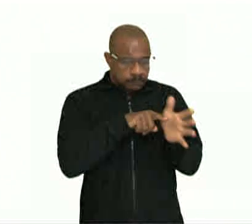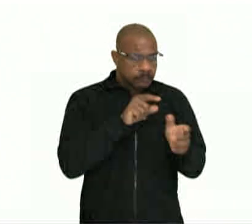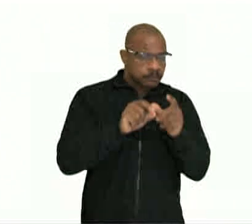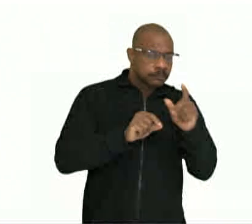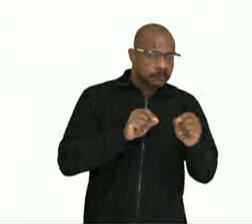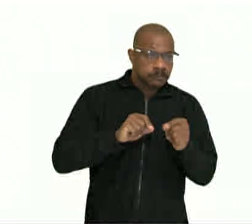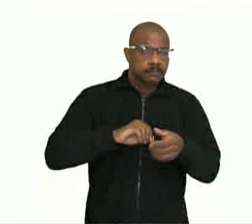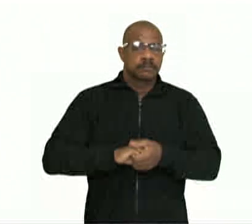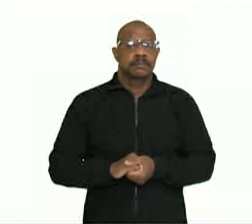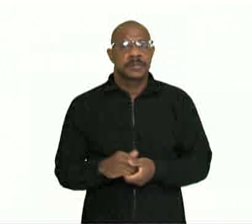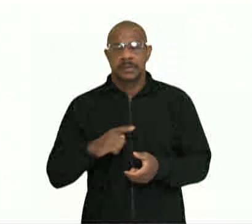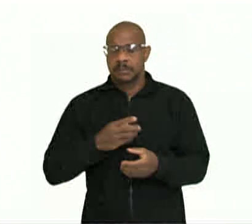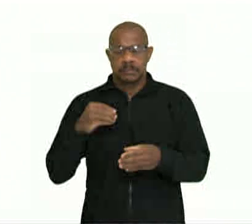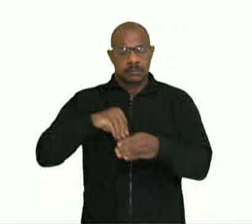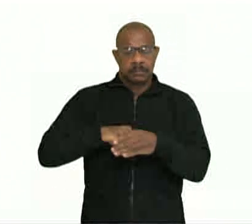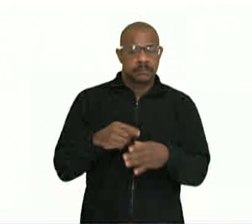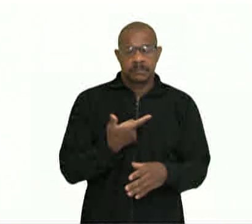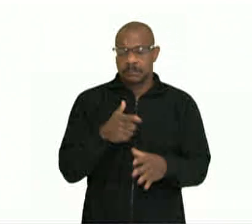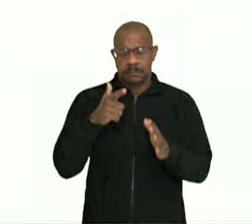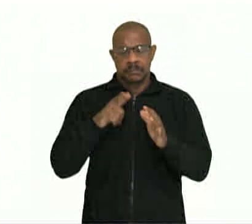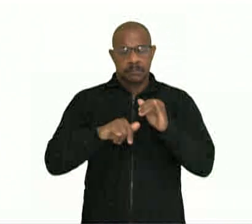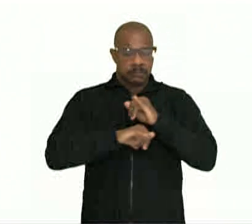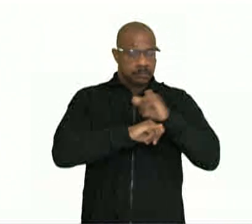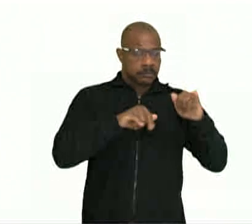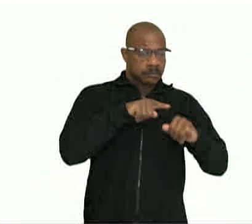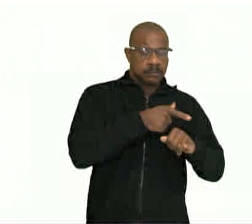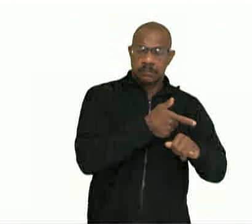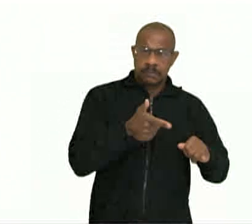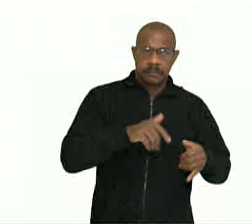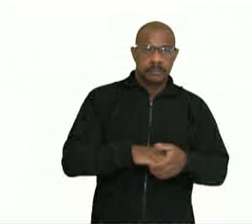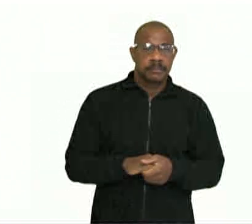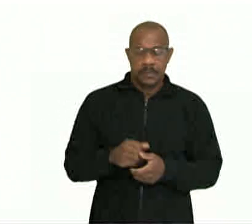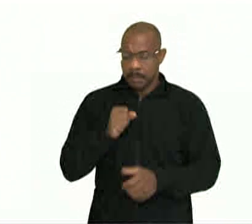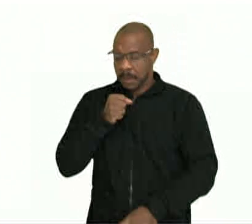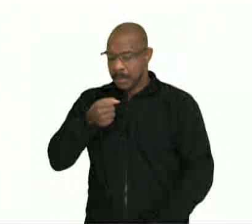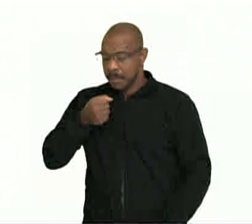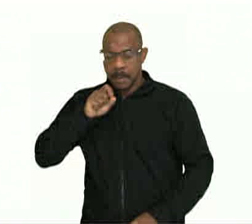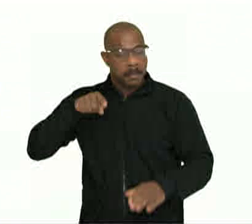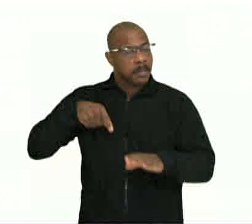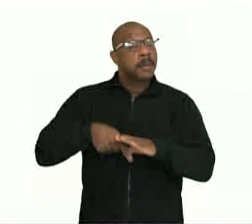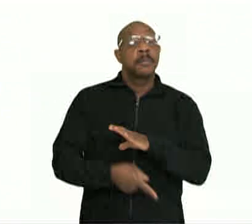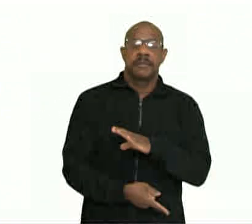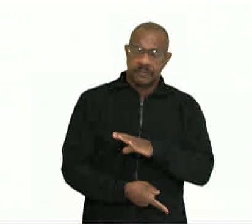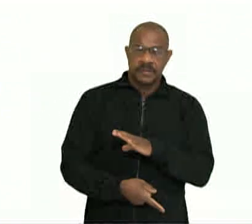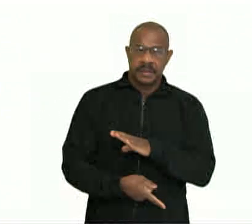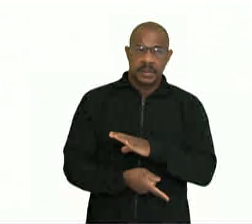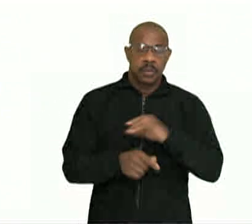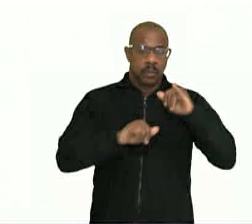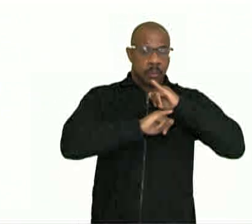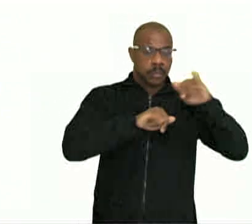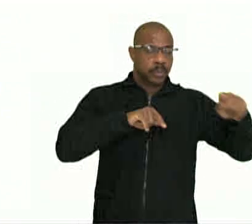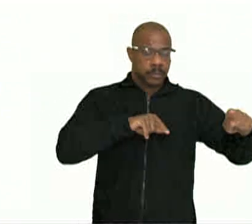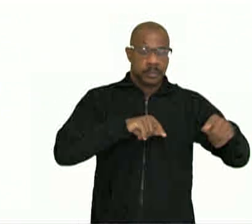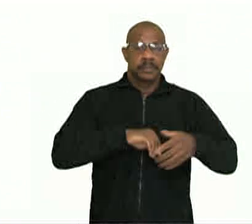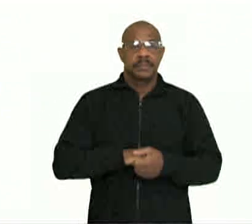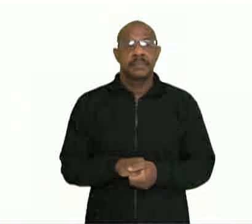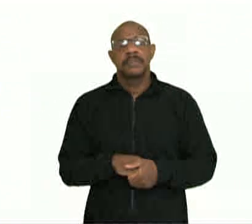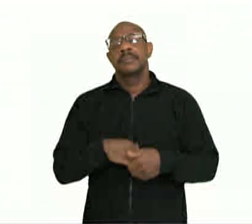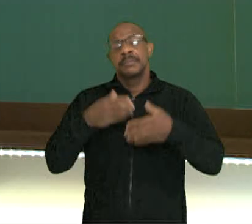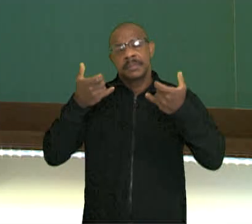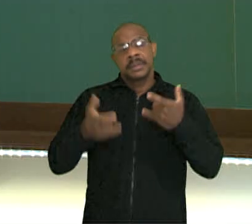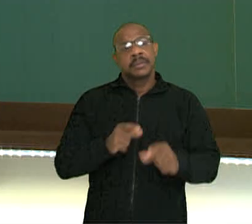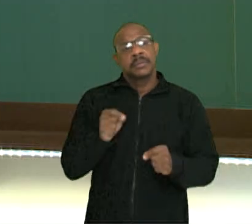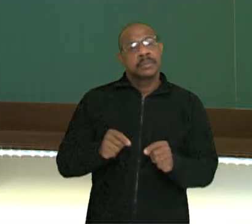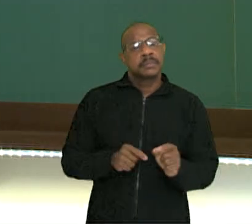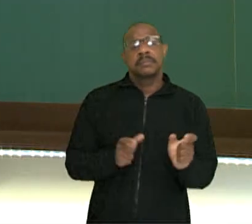cabem na notícia. Então, a reportagem aprofunda o fato noticiado. No caso aqui, estamos falando